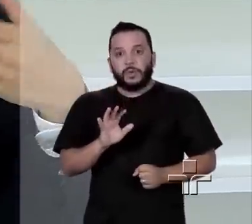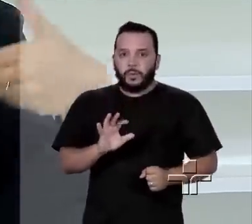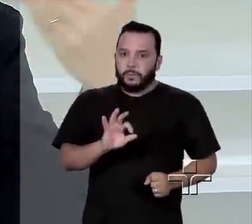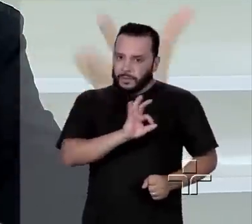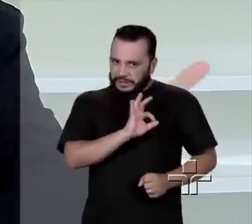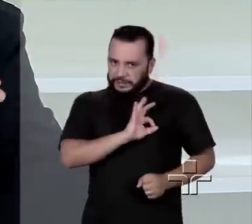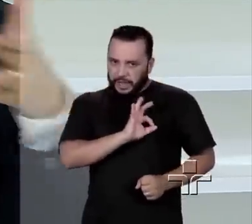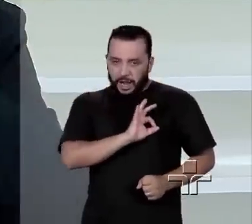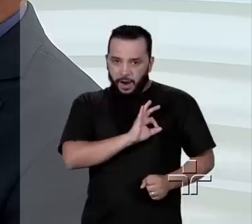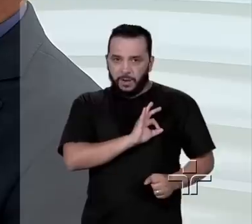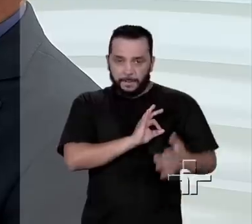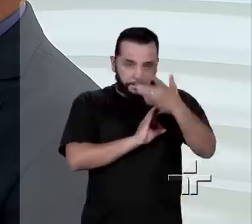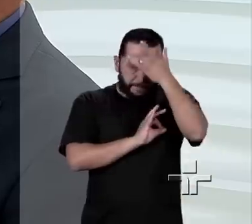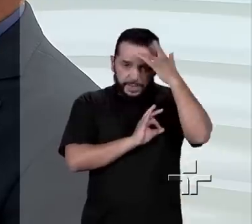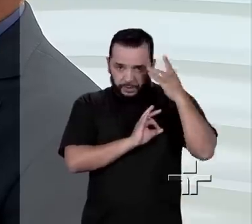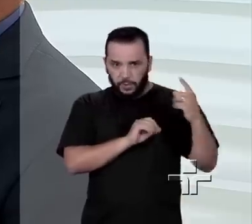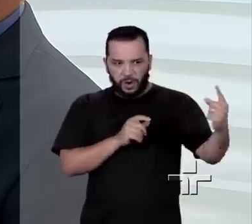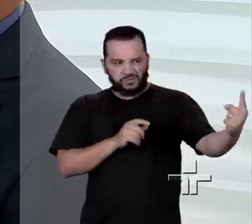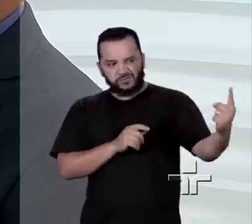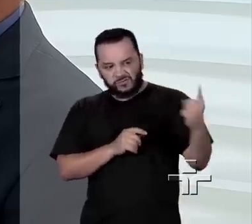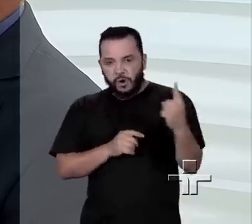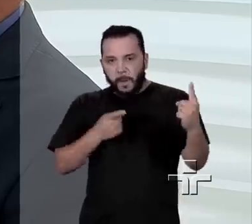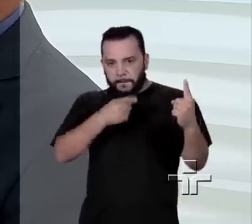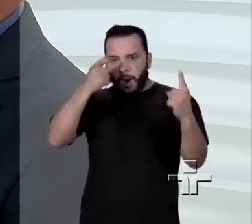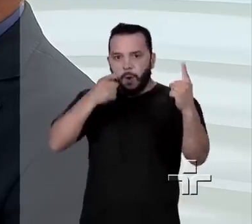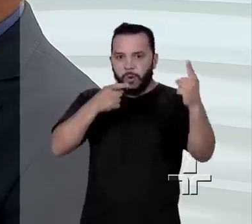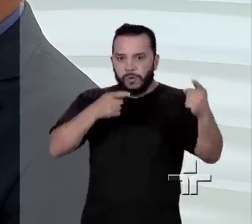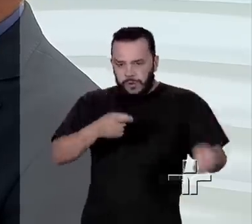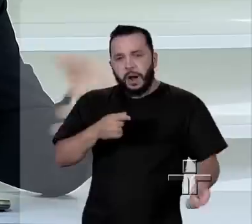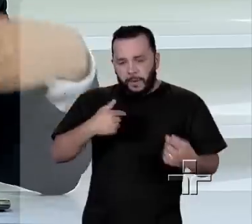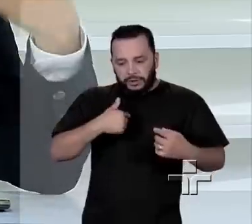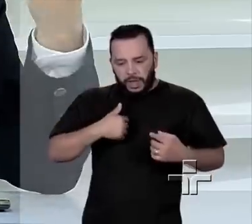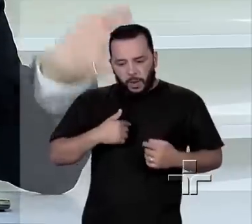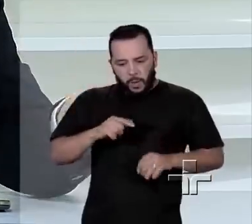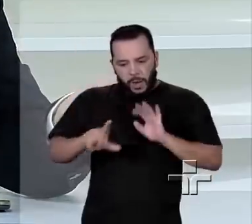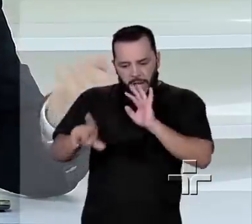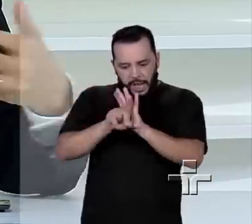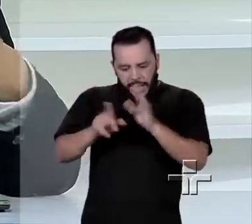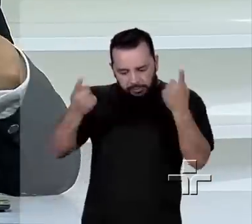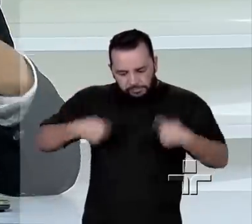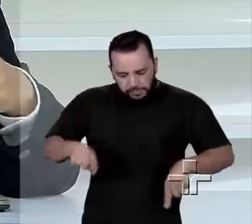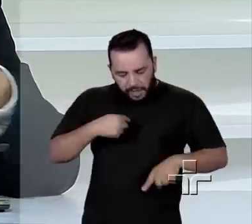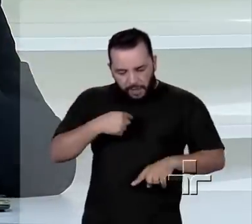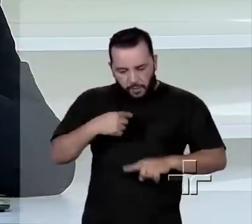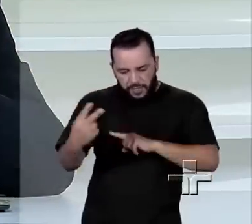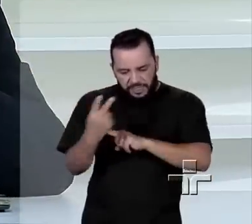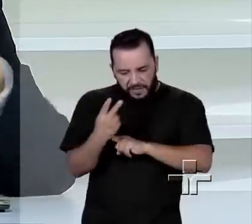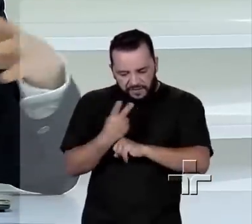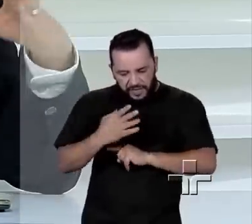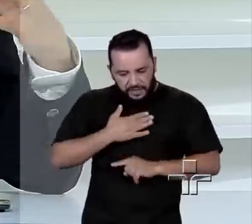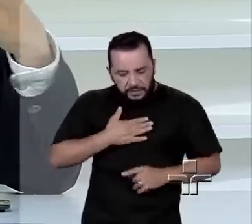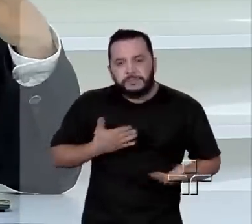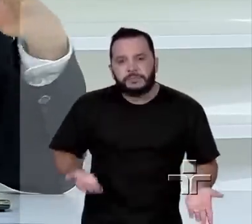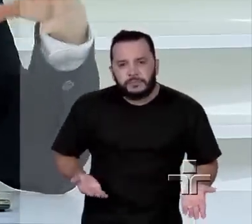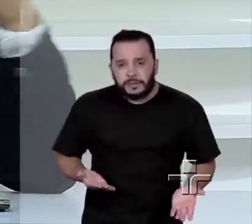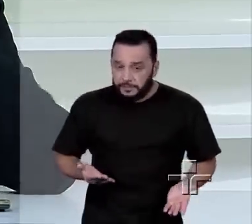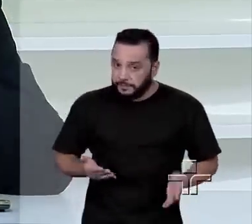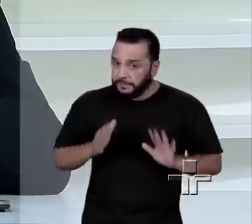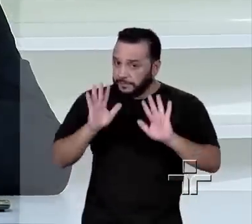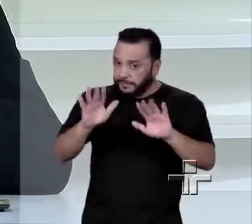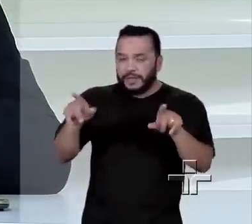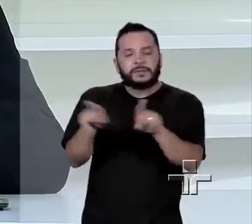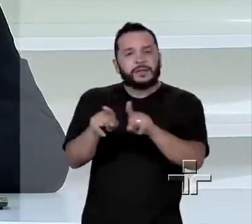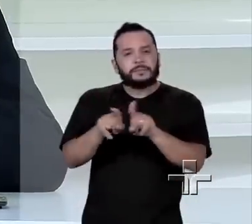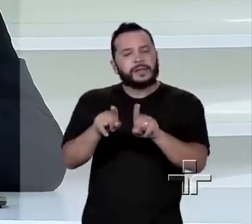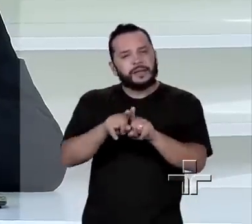mata alguém, ele pode alegar legítima defesa. Então, não seria uma lei inútil, além de inconstitucional? E a segunda coisa é, se você bota o